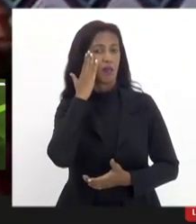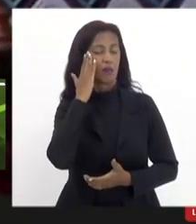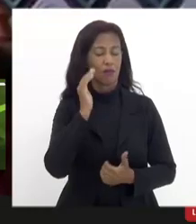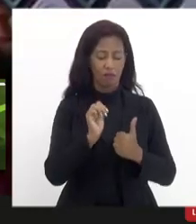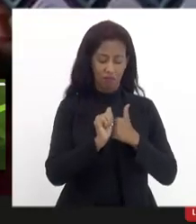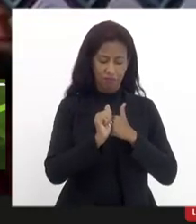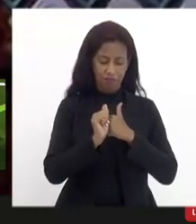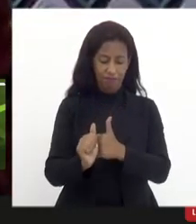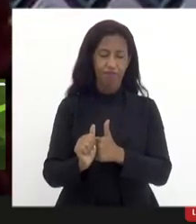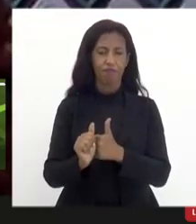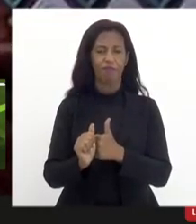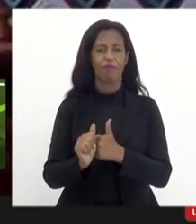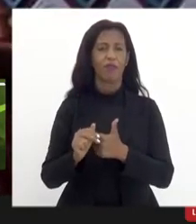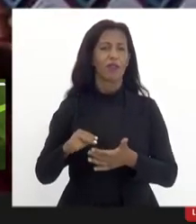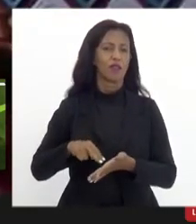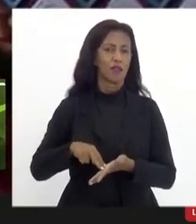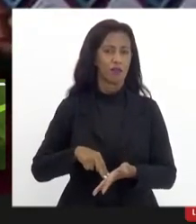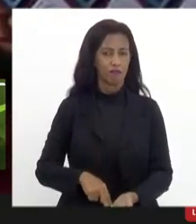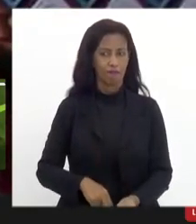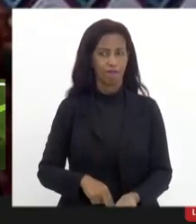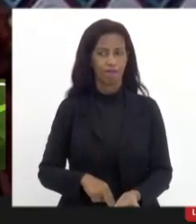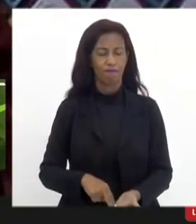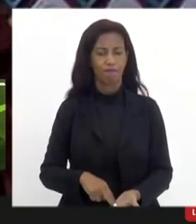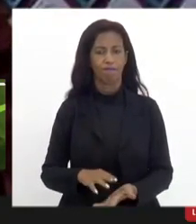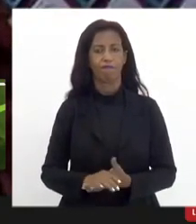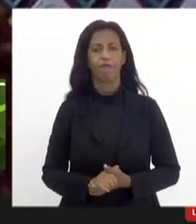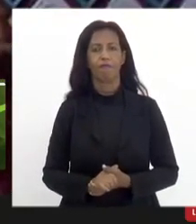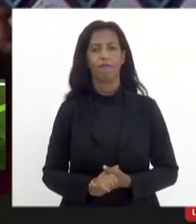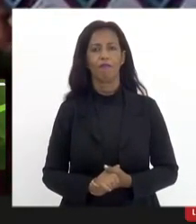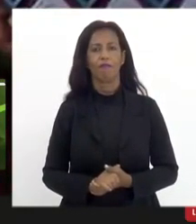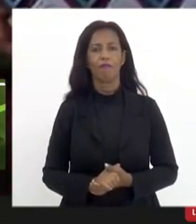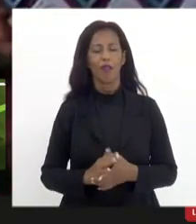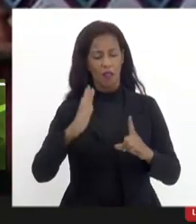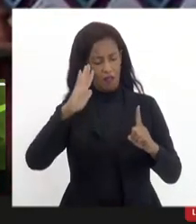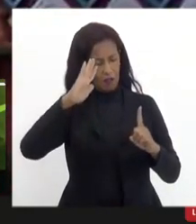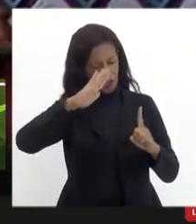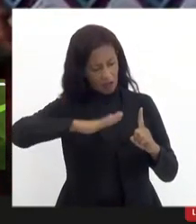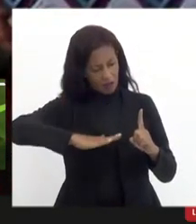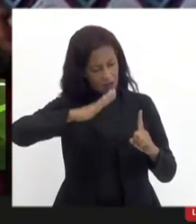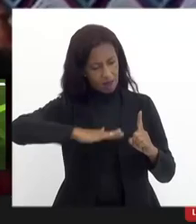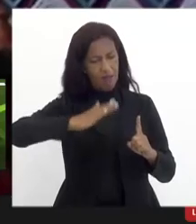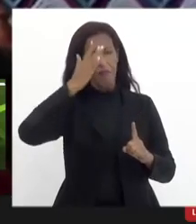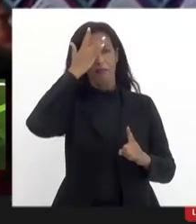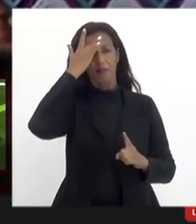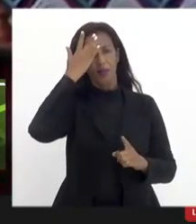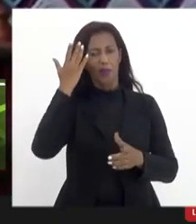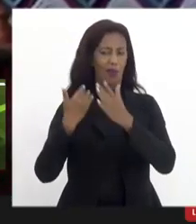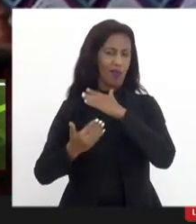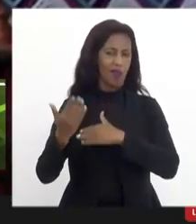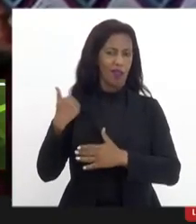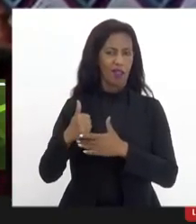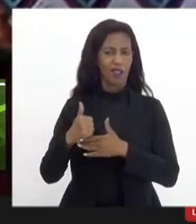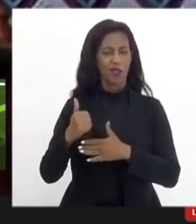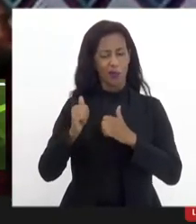Sigamos firmes, reverenciando quem chegou antes, quem abriu caminho para a